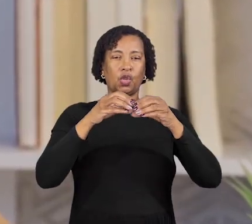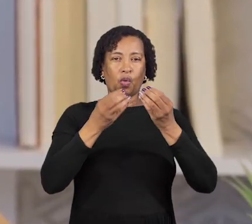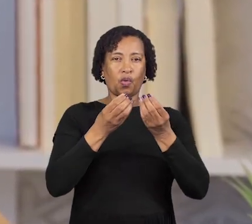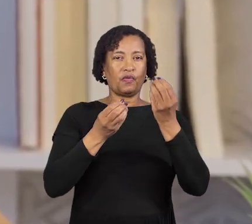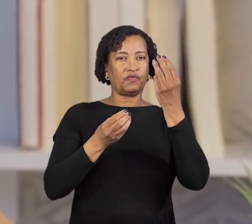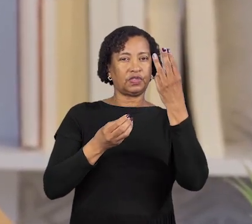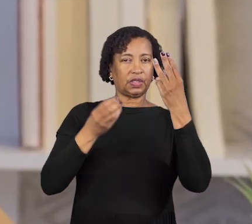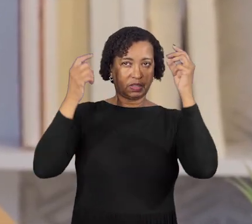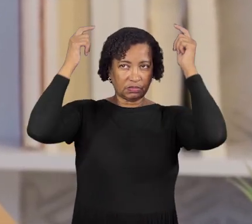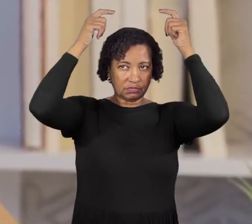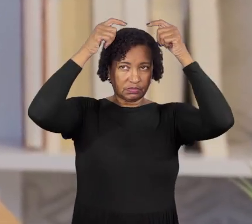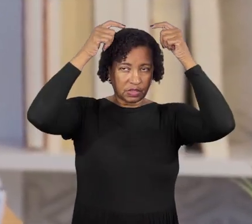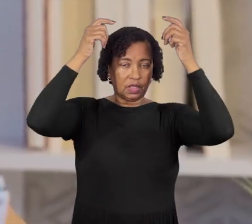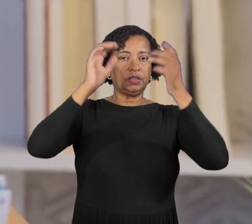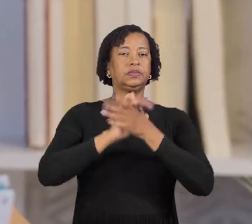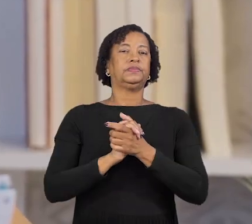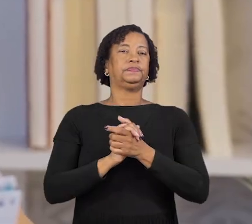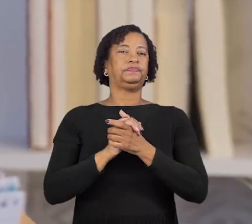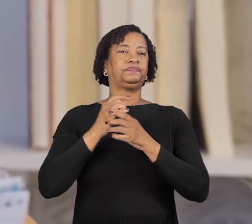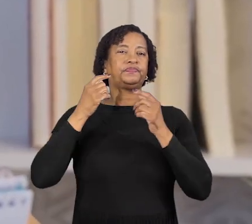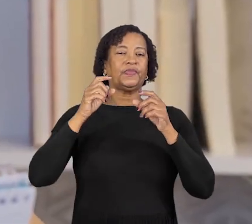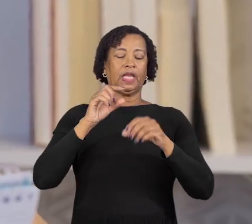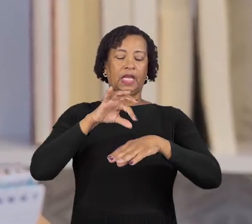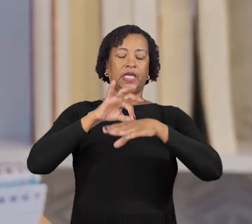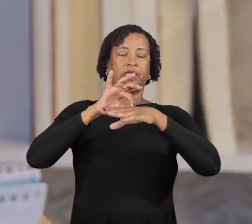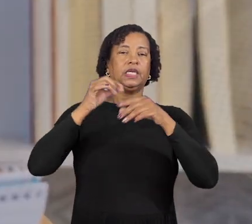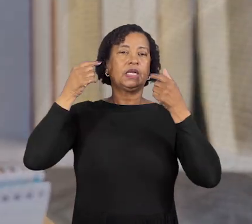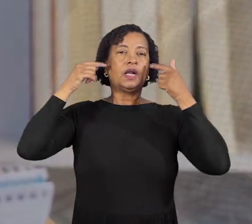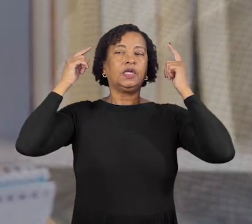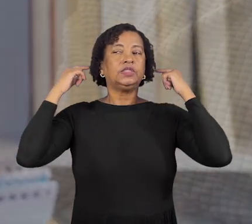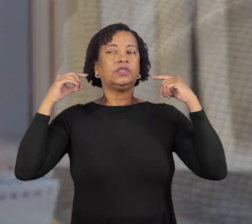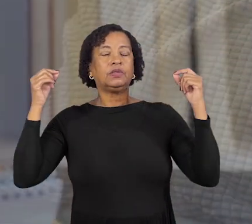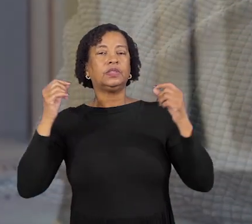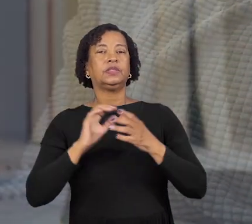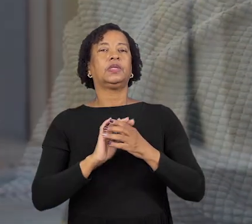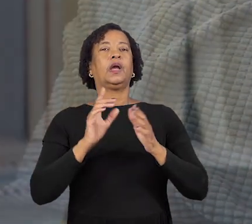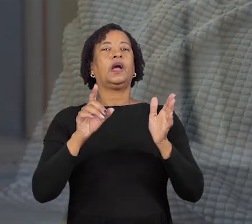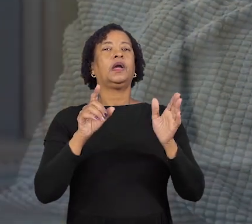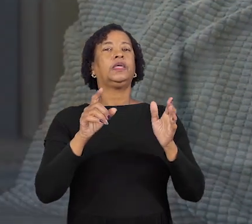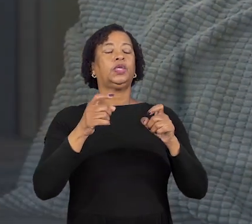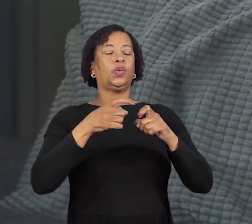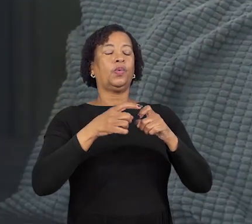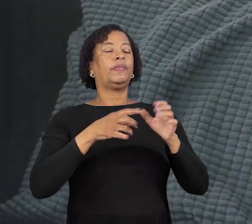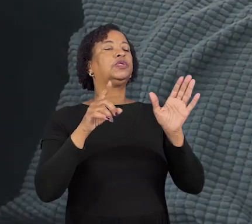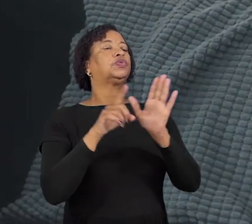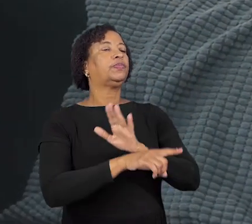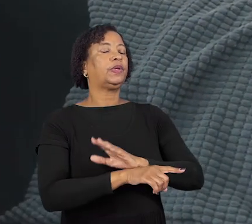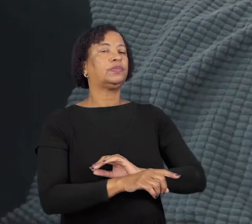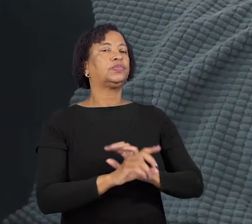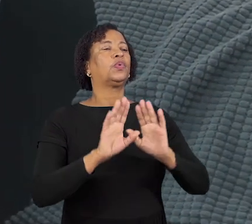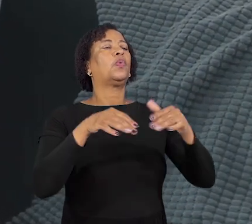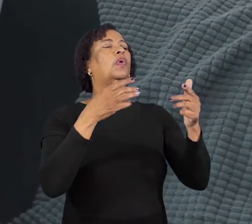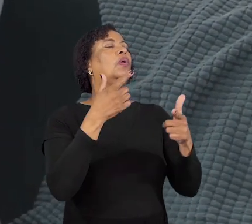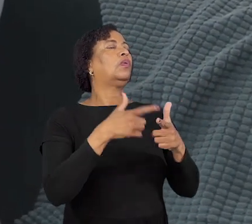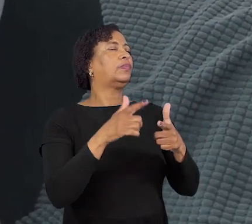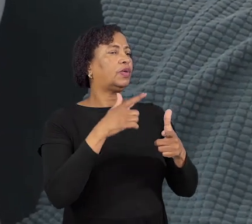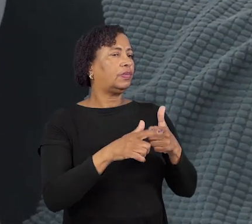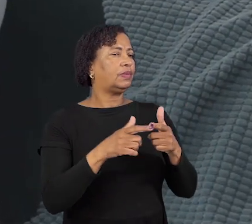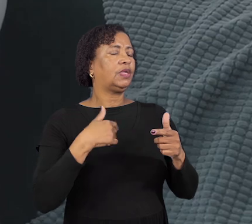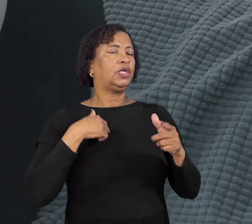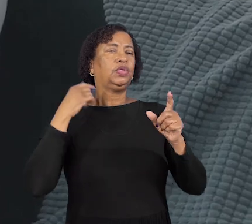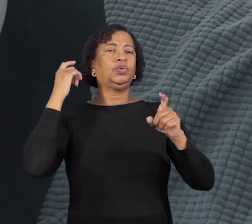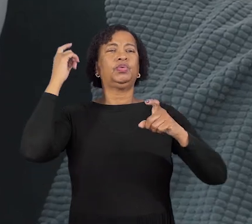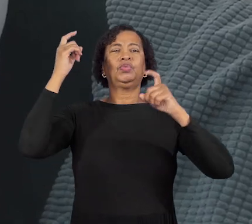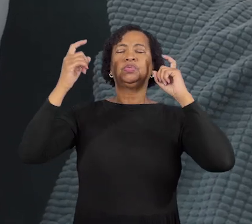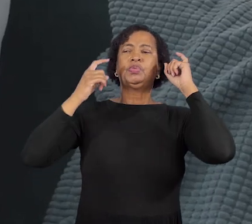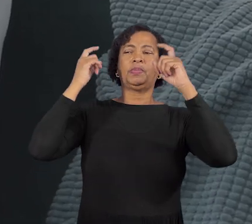de toucinho em cada orelha? E aí, quando o médico perguntou qual era o problema, ele disse: "Sabe o que é, doutor? Estou